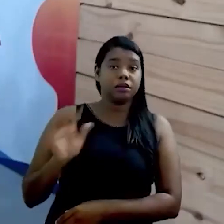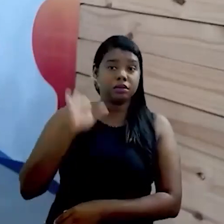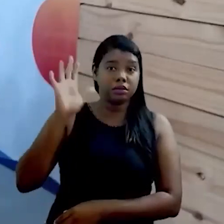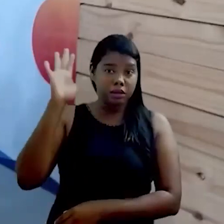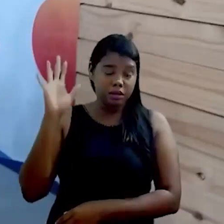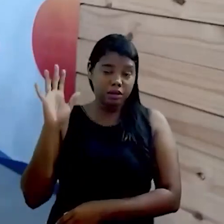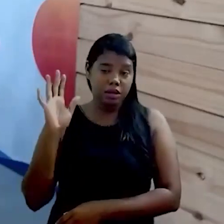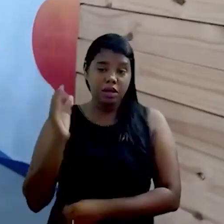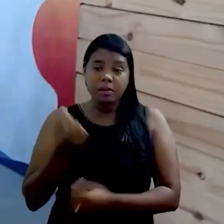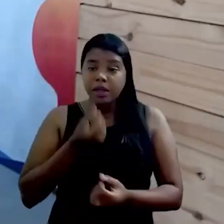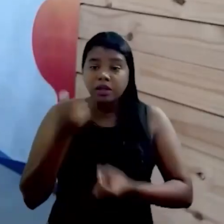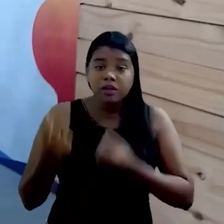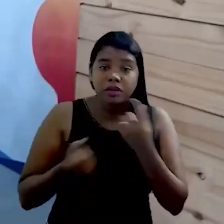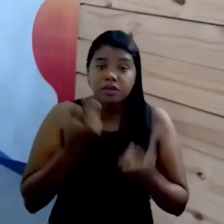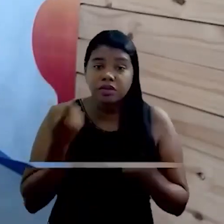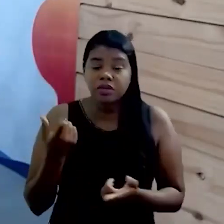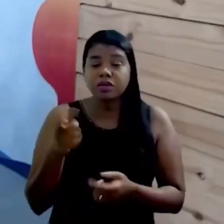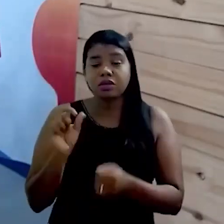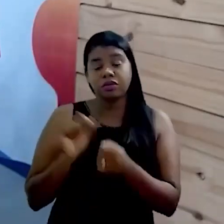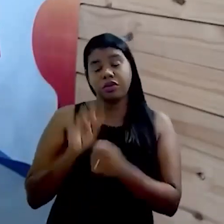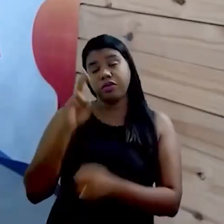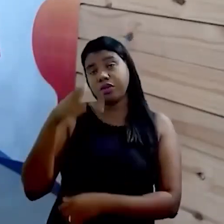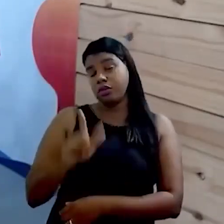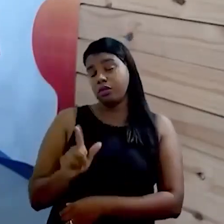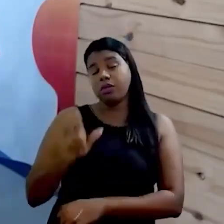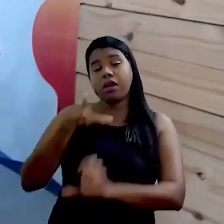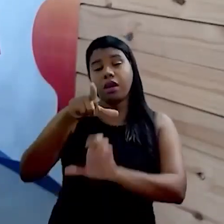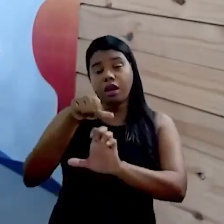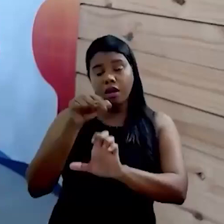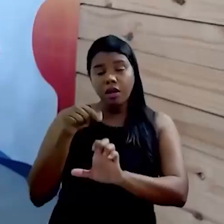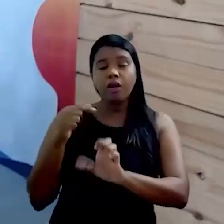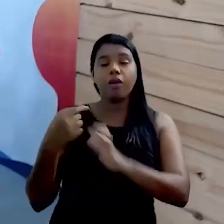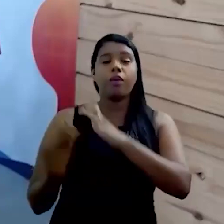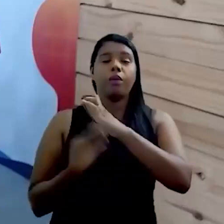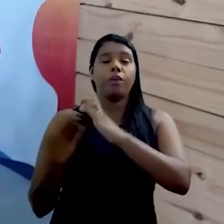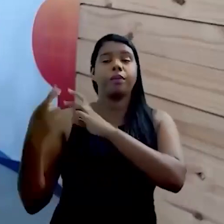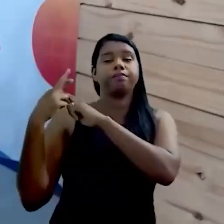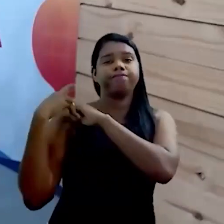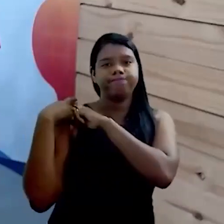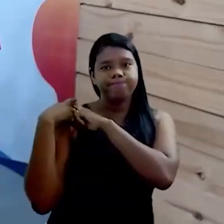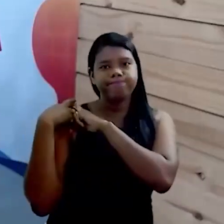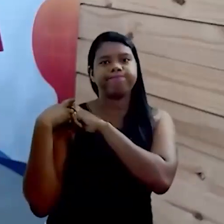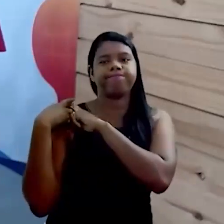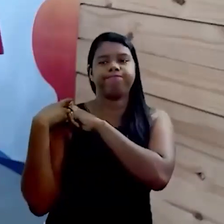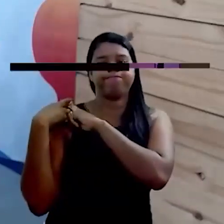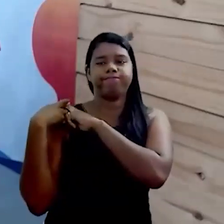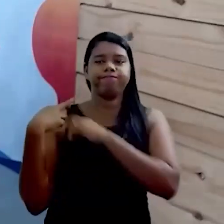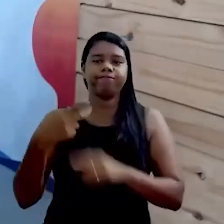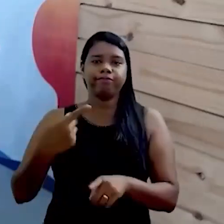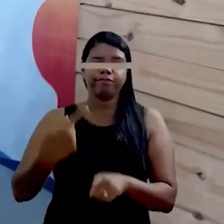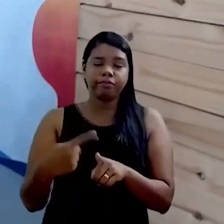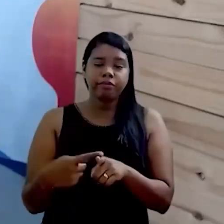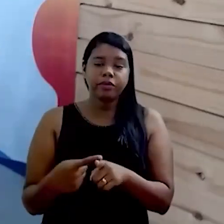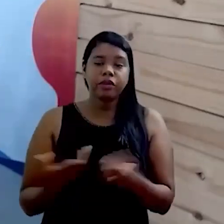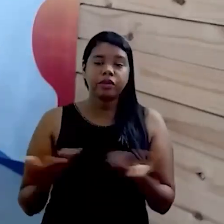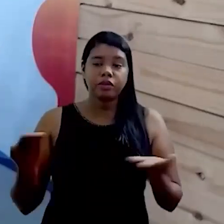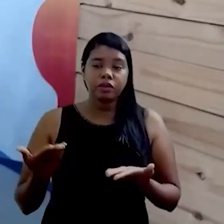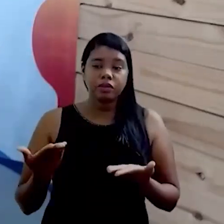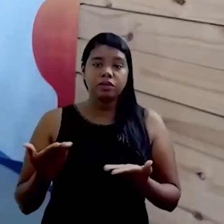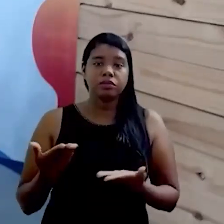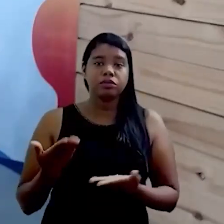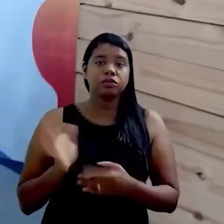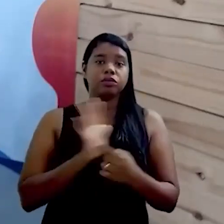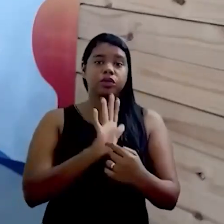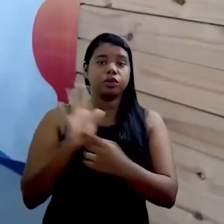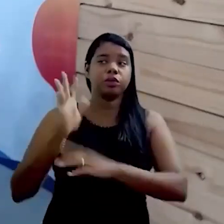a gente vai sugerir, mas se eles vão fazer ou não, cabe à empresa. E aí isso é muito complicado porque muitas vezes a gente sugere e não é